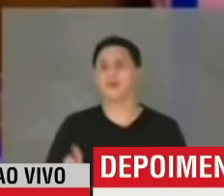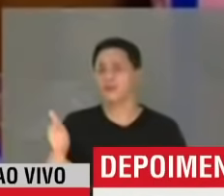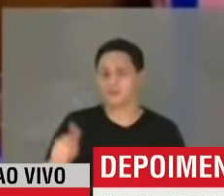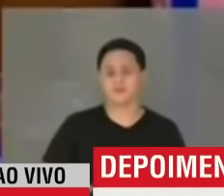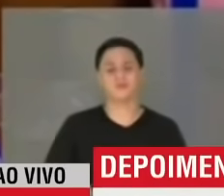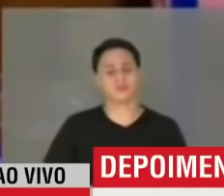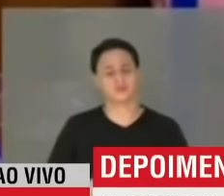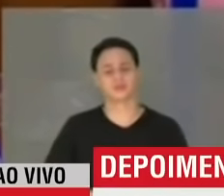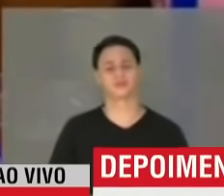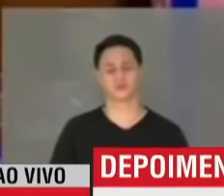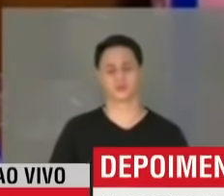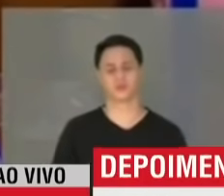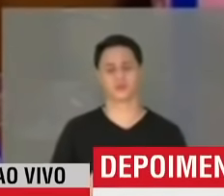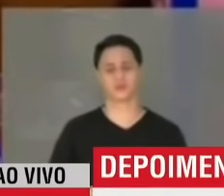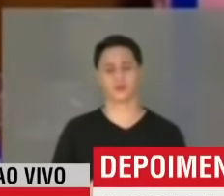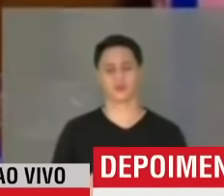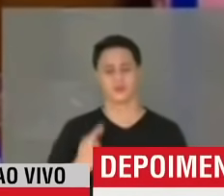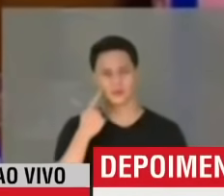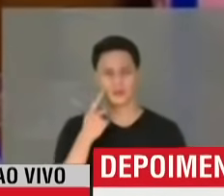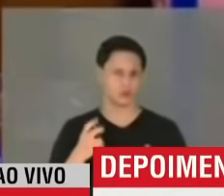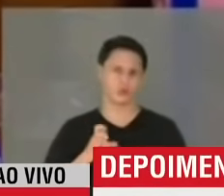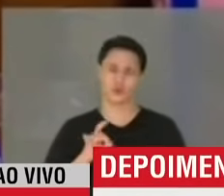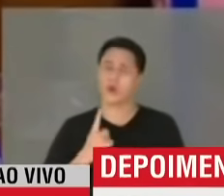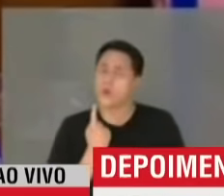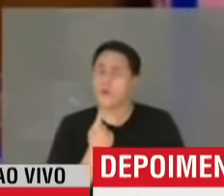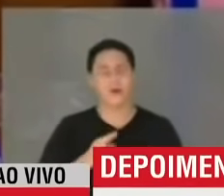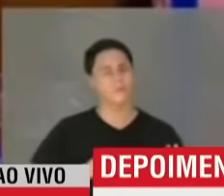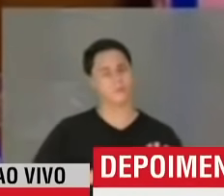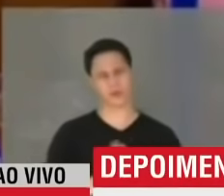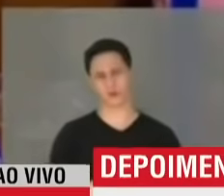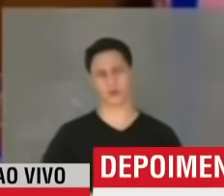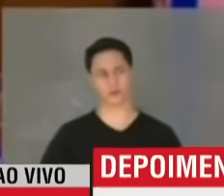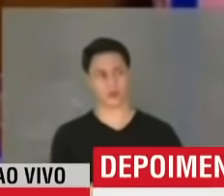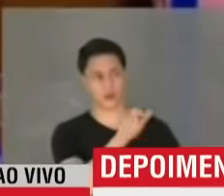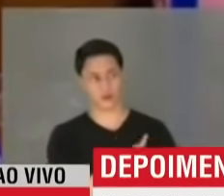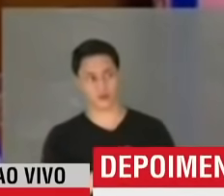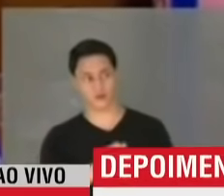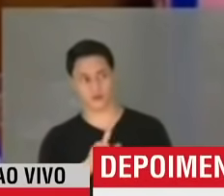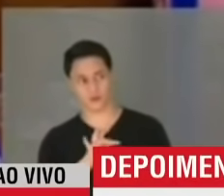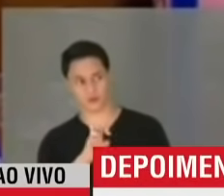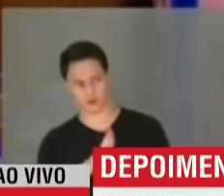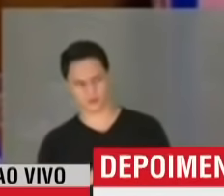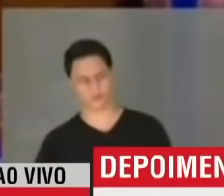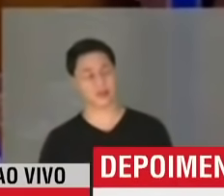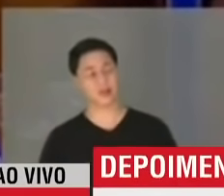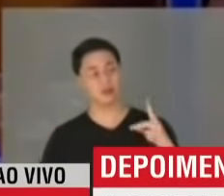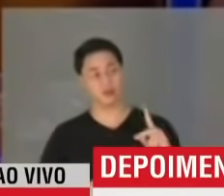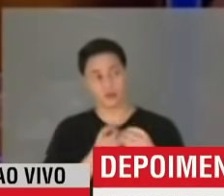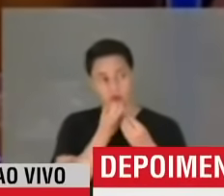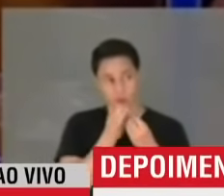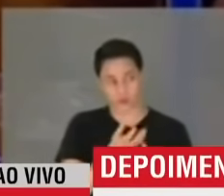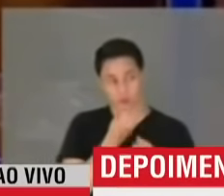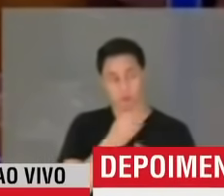operadora nós tenhamos um quadro mais grave. Vou fazer apenas uma pergunta, senhor presidente, ao doutor Walter. Em seu depoimento, a doutora Bruna